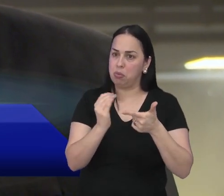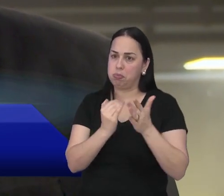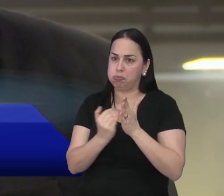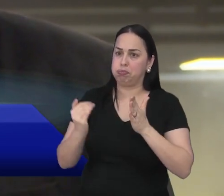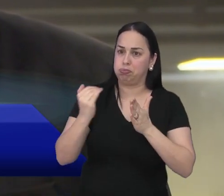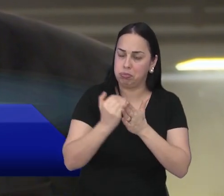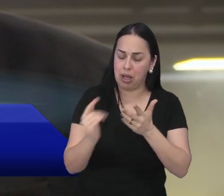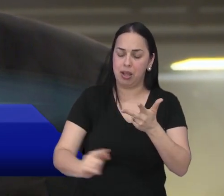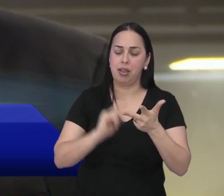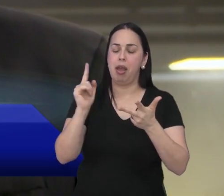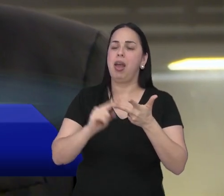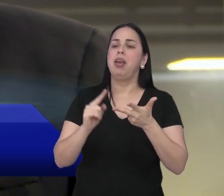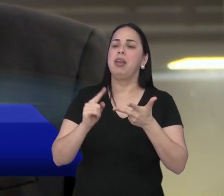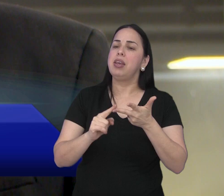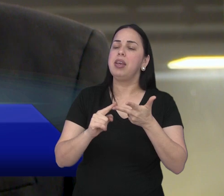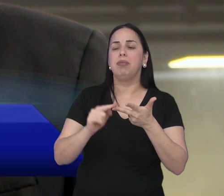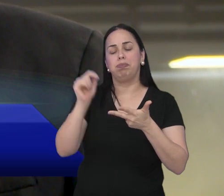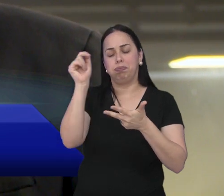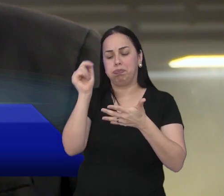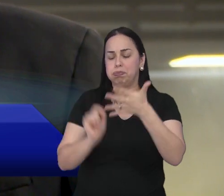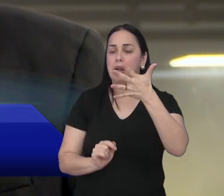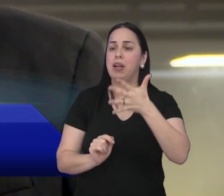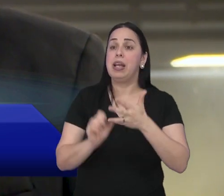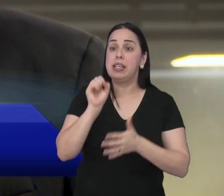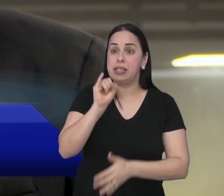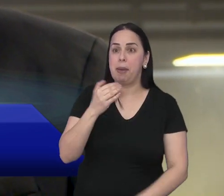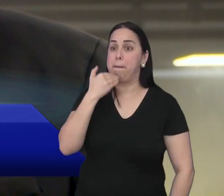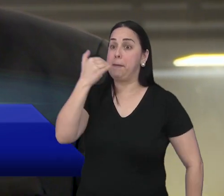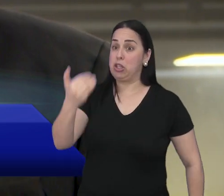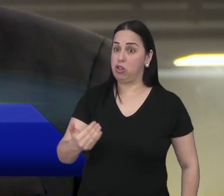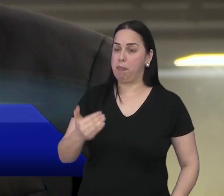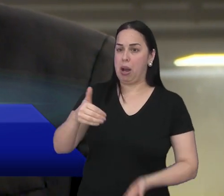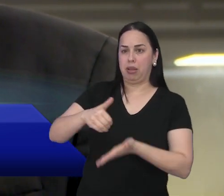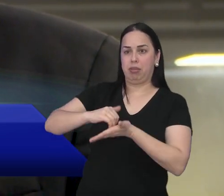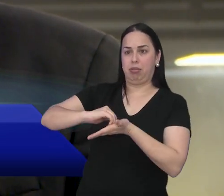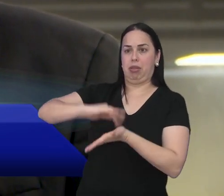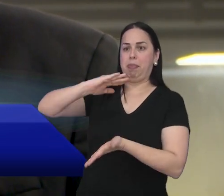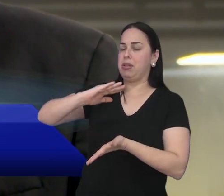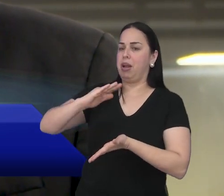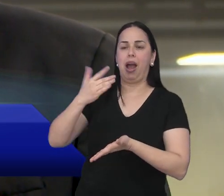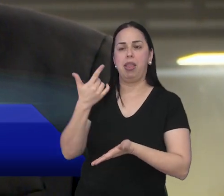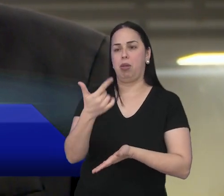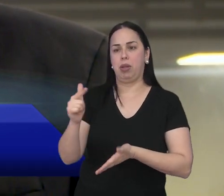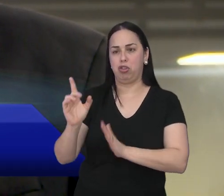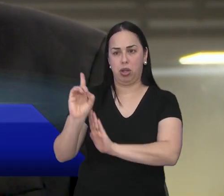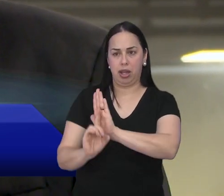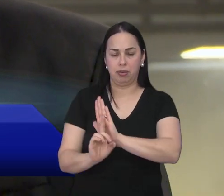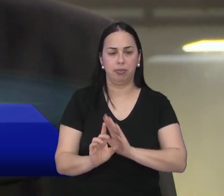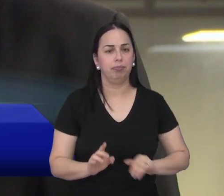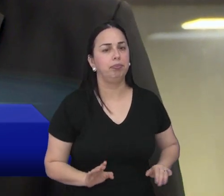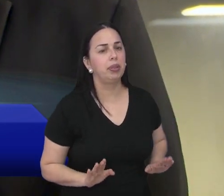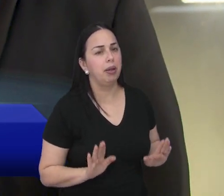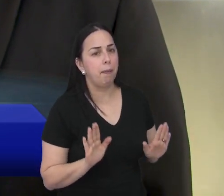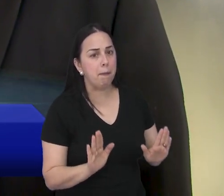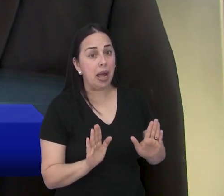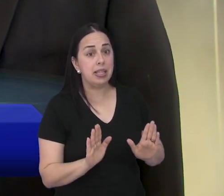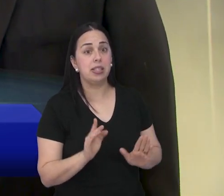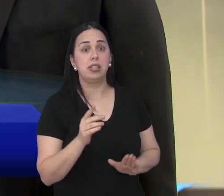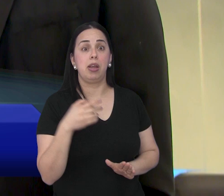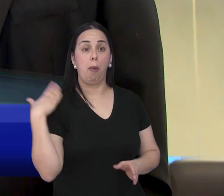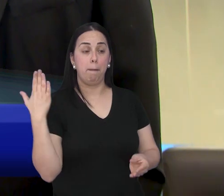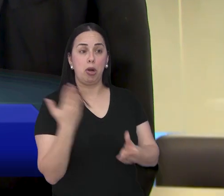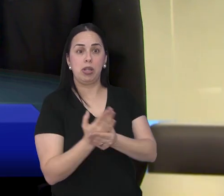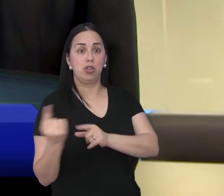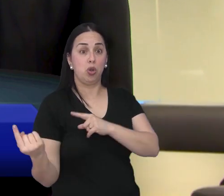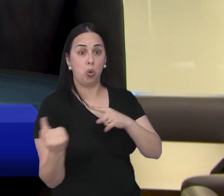40%, seguro-desemprego, coisas que se fosse feito o pedido de demissão ou até uma justa causa, ela não receberia. Mas nesse caso